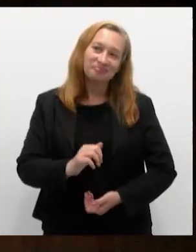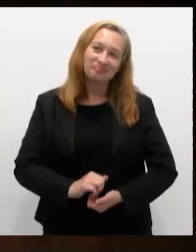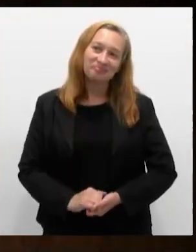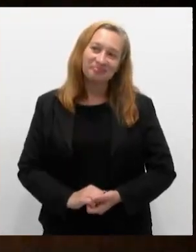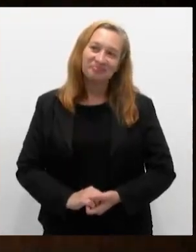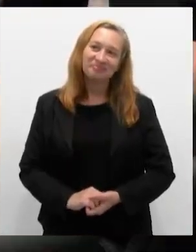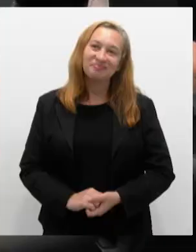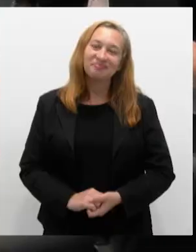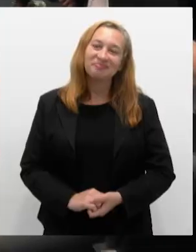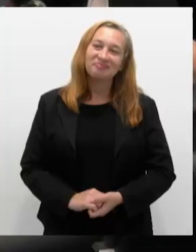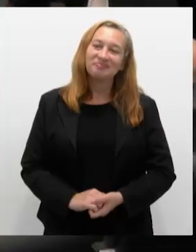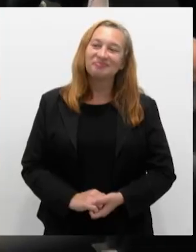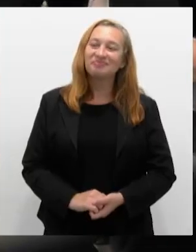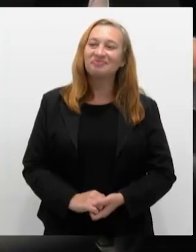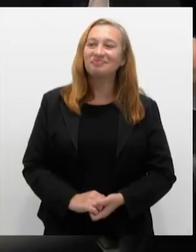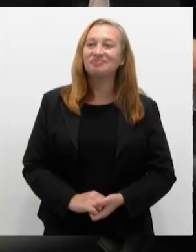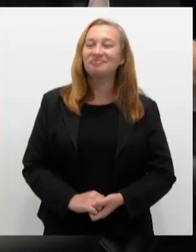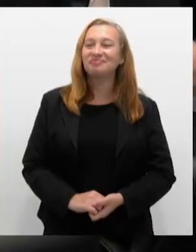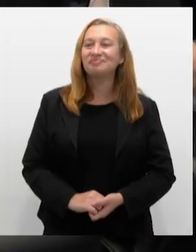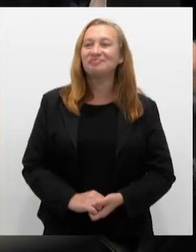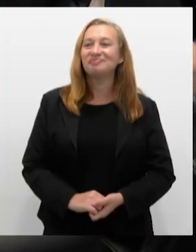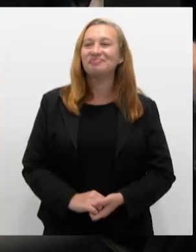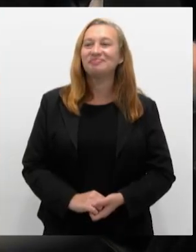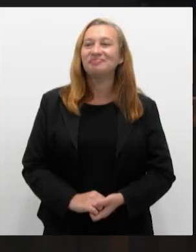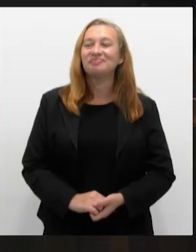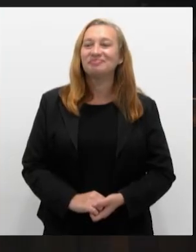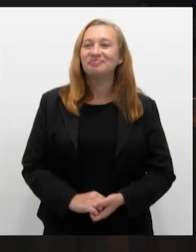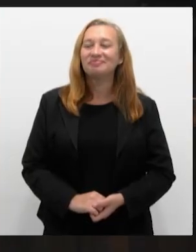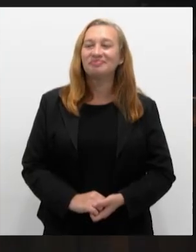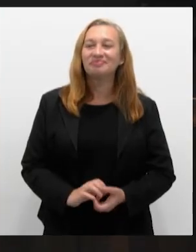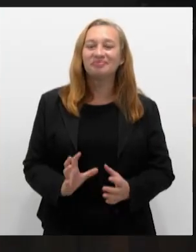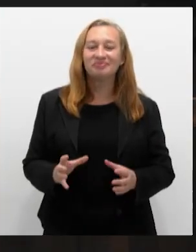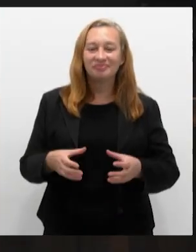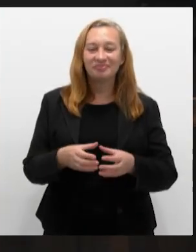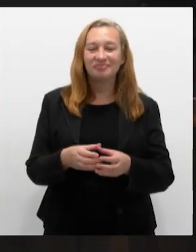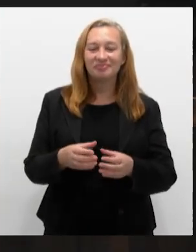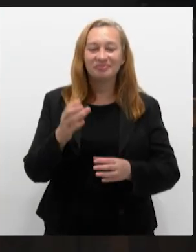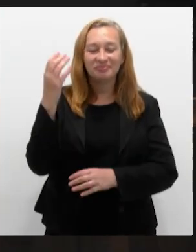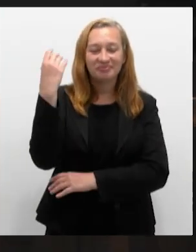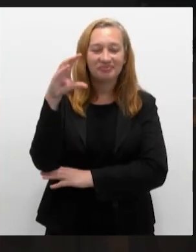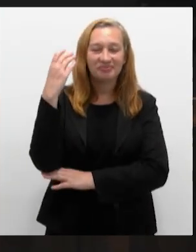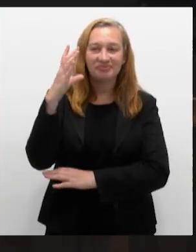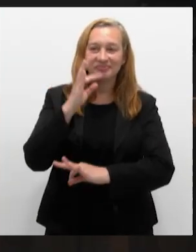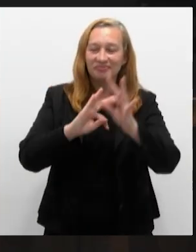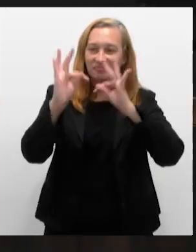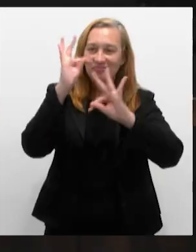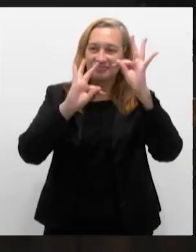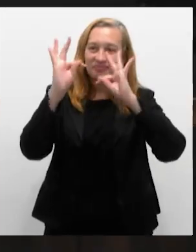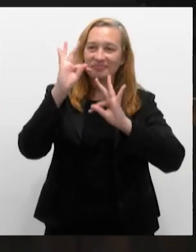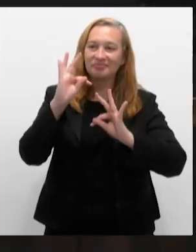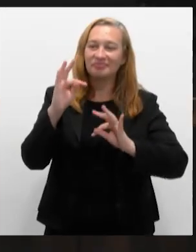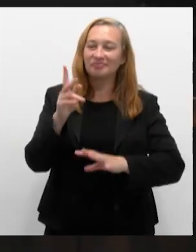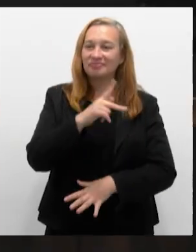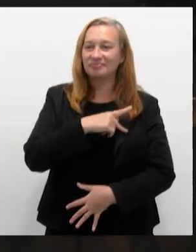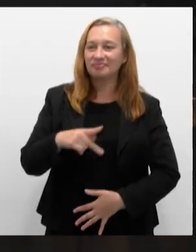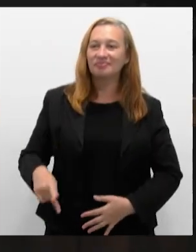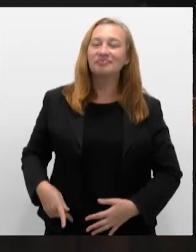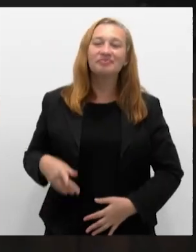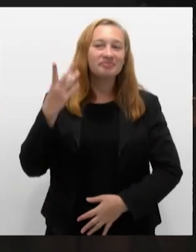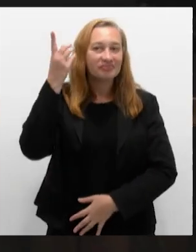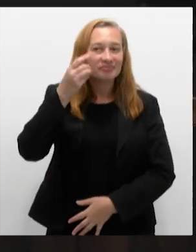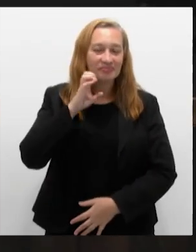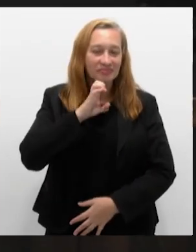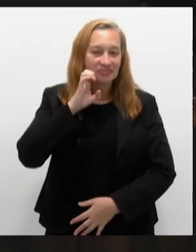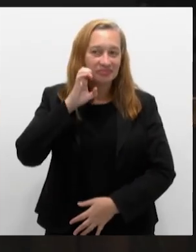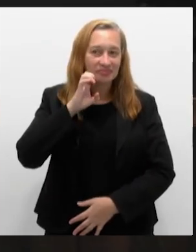Muito obrigado, deputado Chico Machado. Pela Comissão de Ciência e Tecnologia, nossa presidenta, a deputada